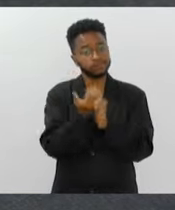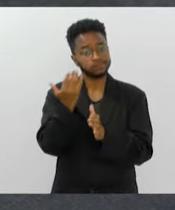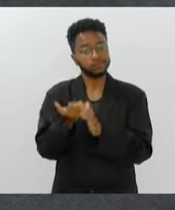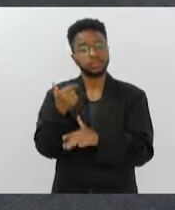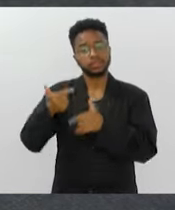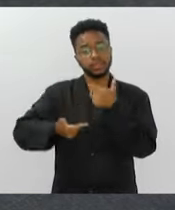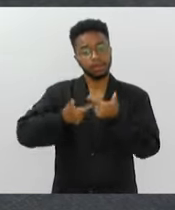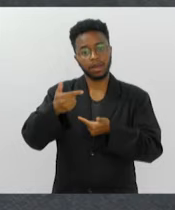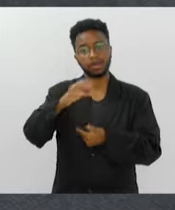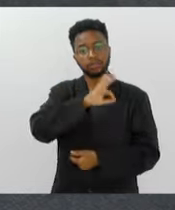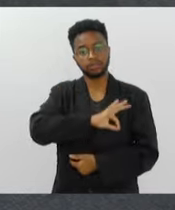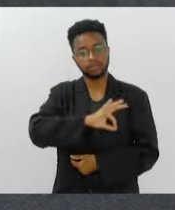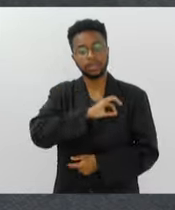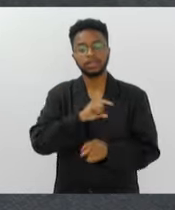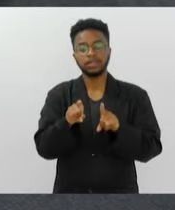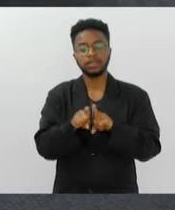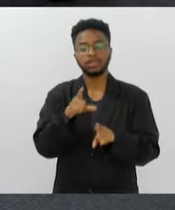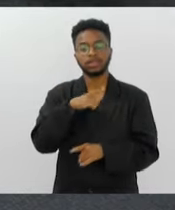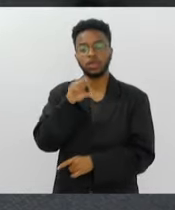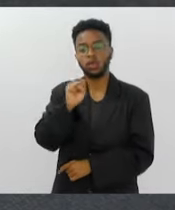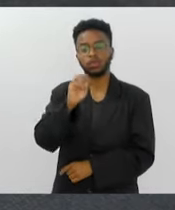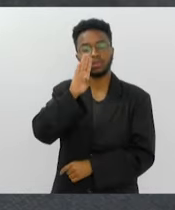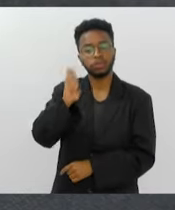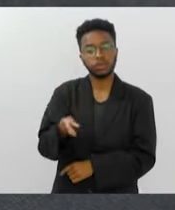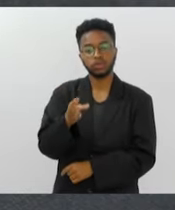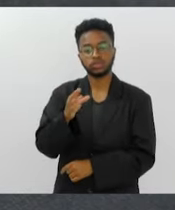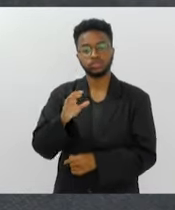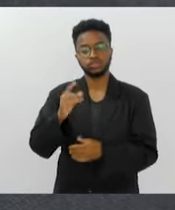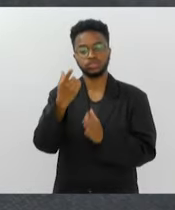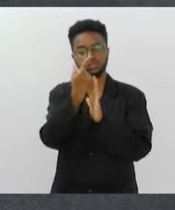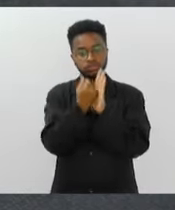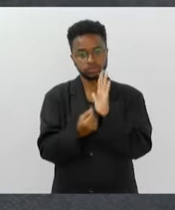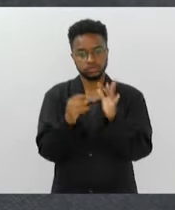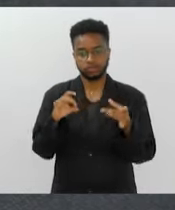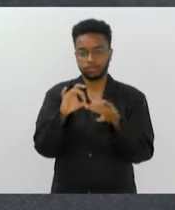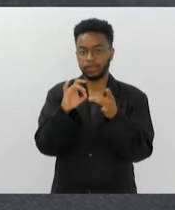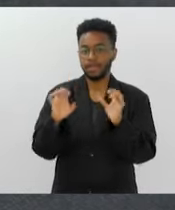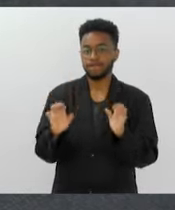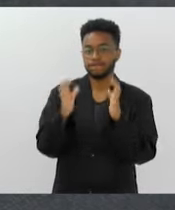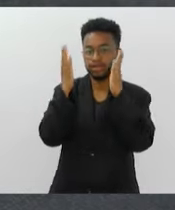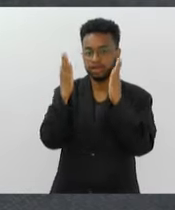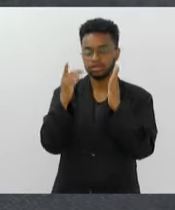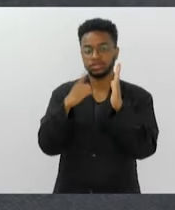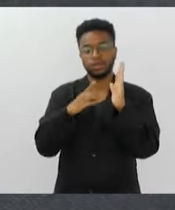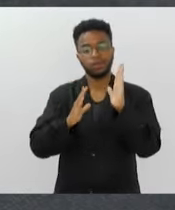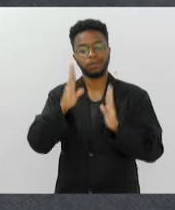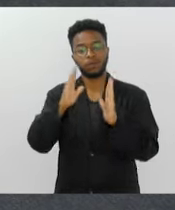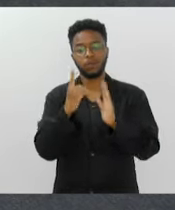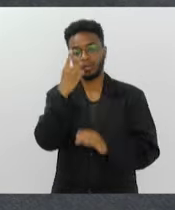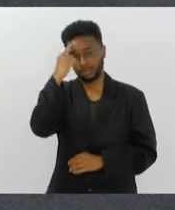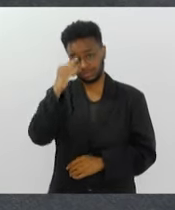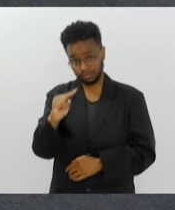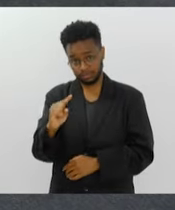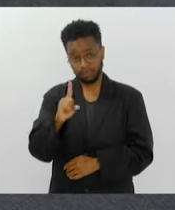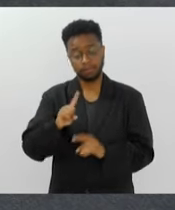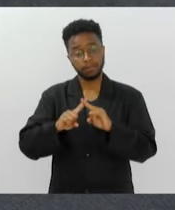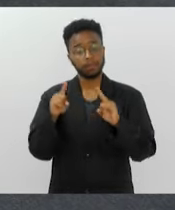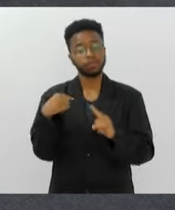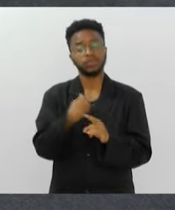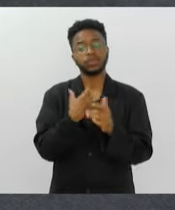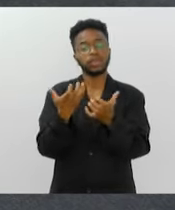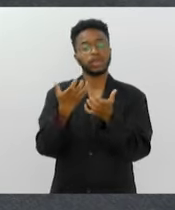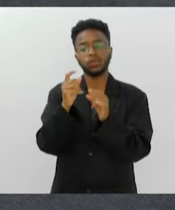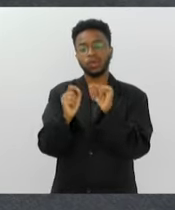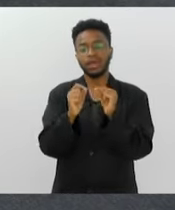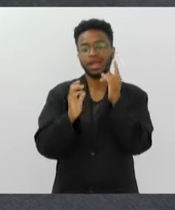envolvendo mais de 8 bilhões de orçamento eh numa festa né que dura uma semana quer que esse carnaval dure